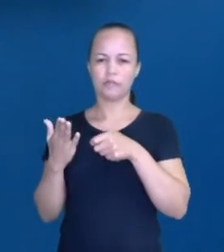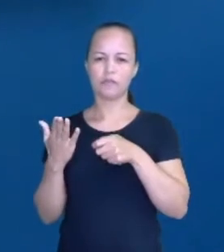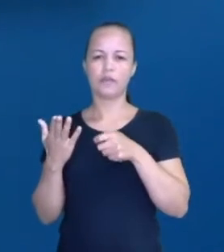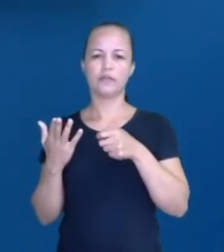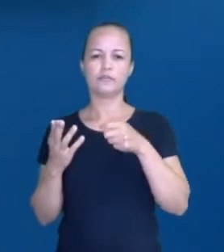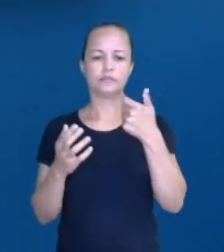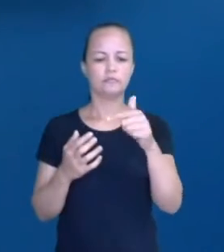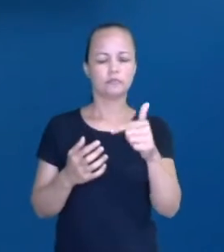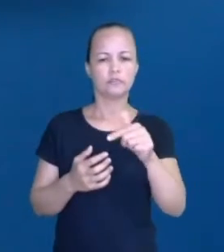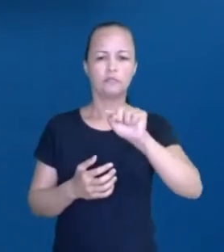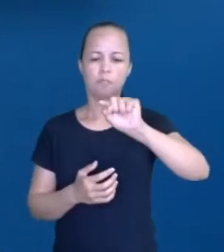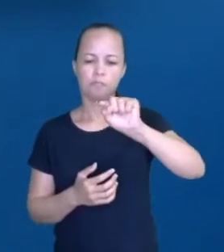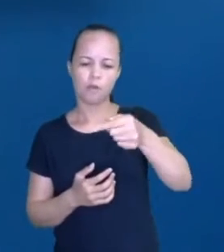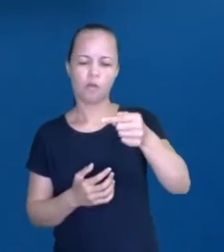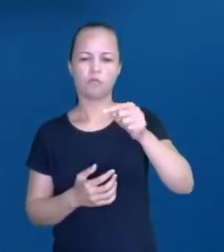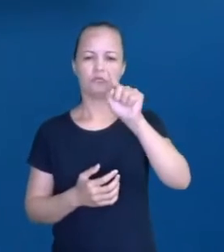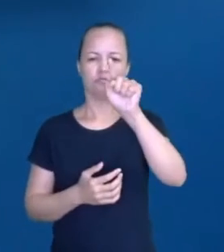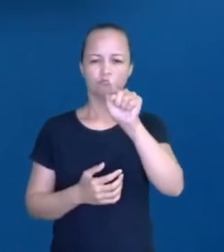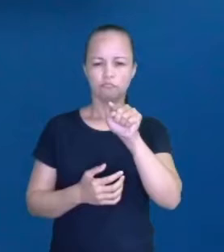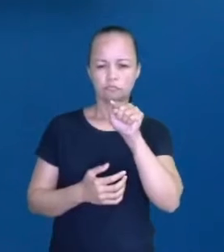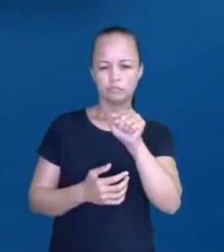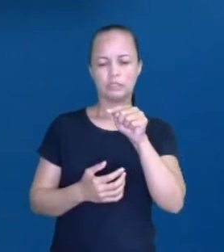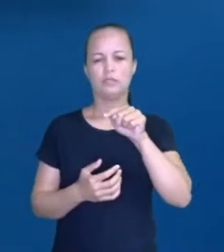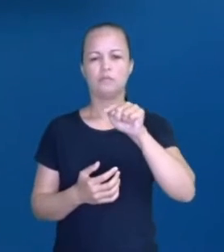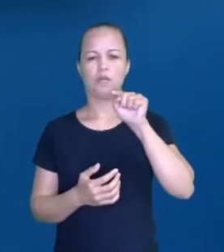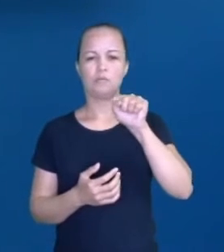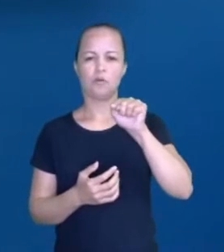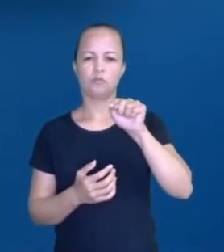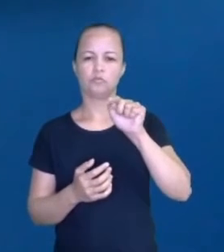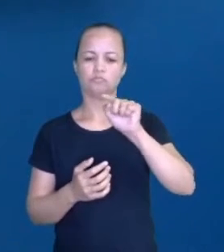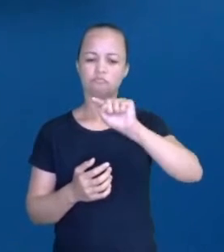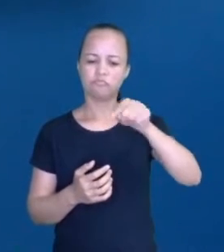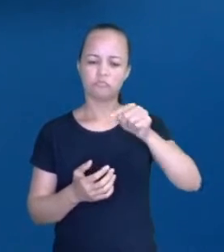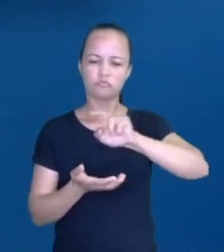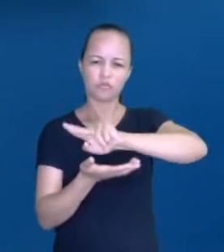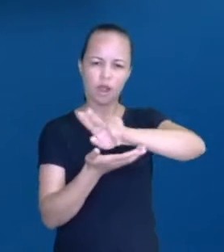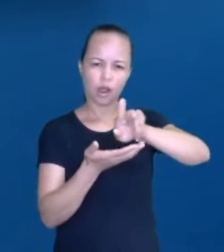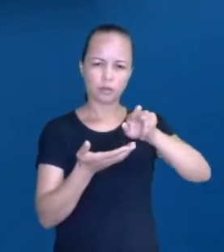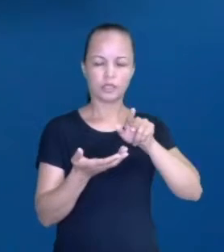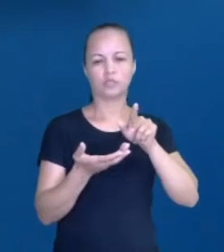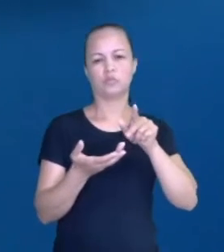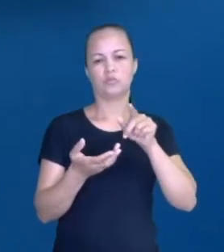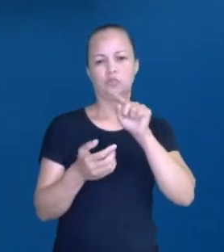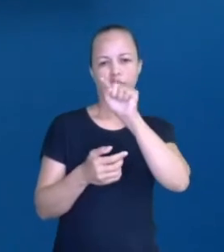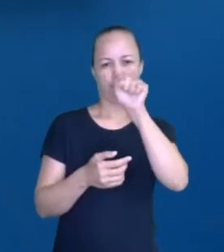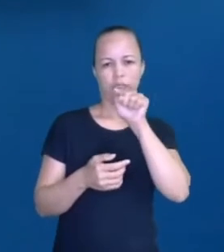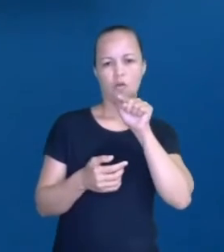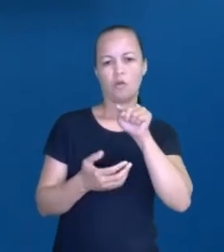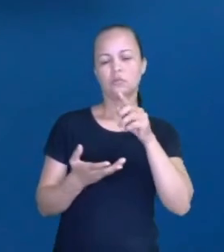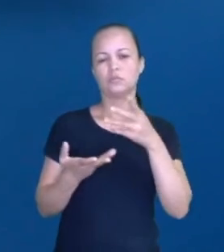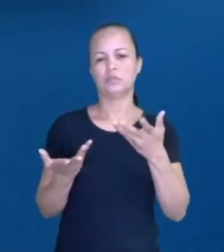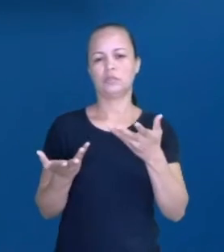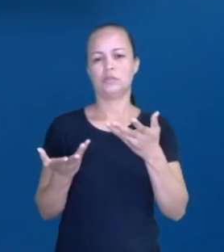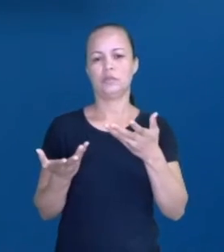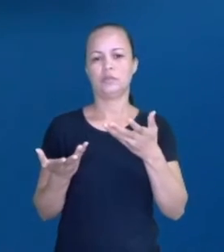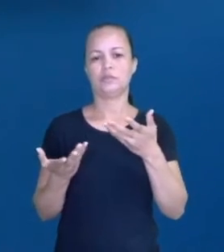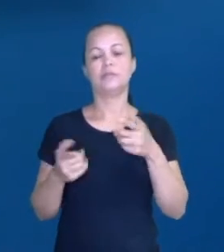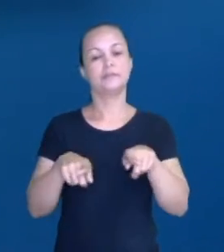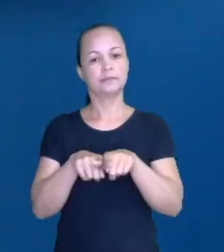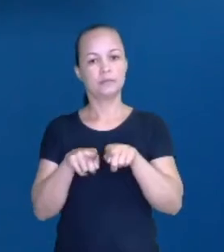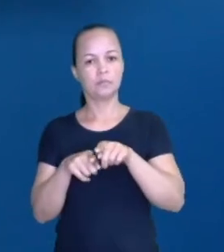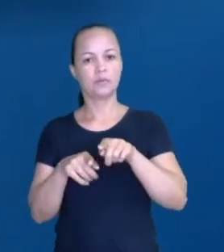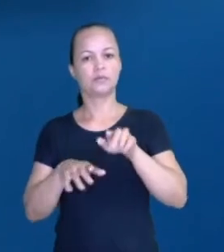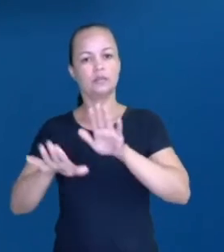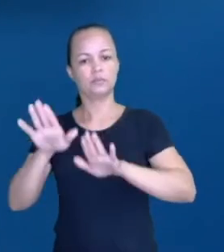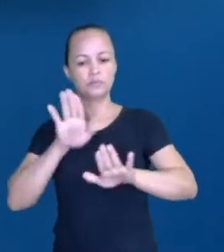pontuar. Não posso esquecer da pontuação. É uma ferramenta principal. E também tenho que ter cuidado para não pontuar